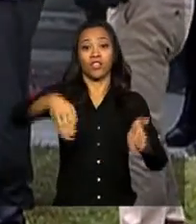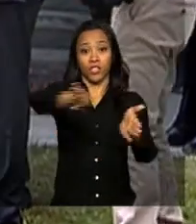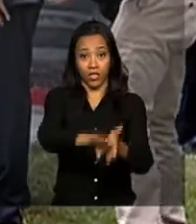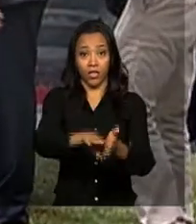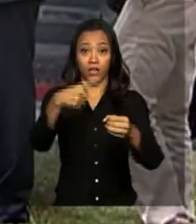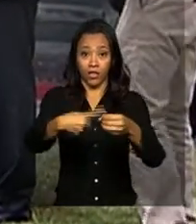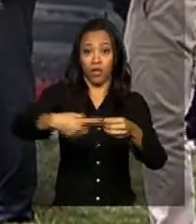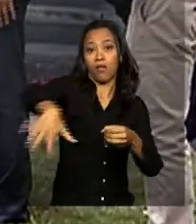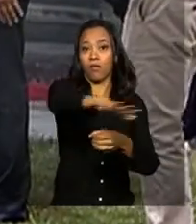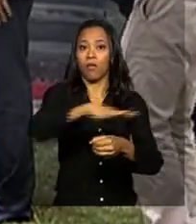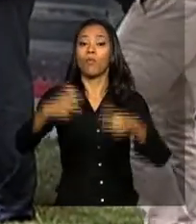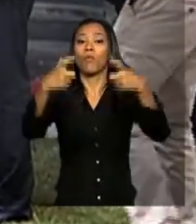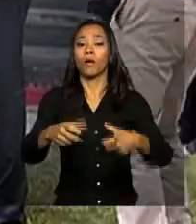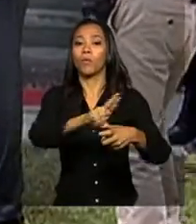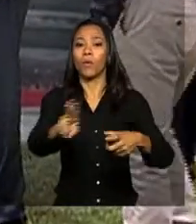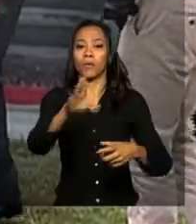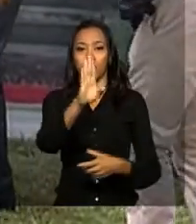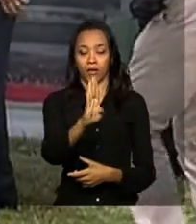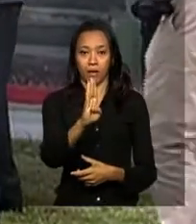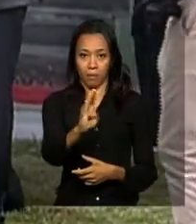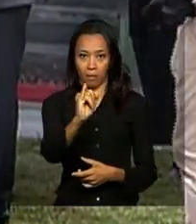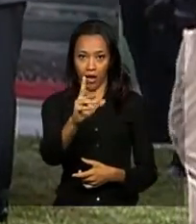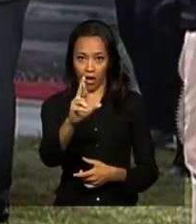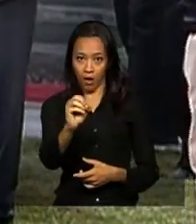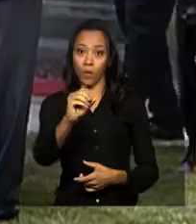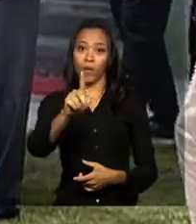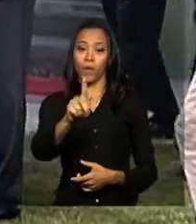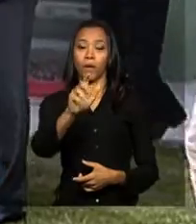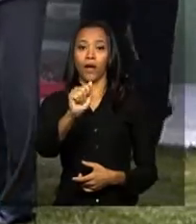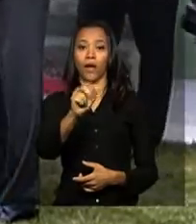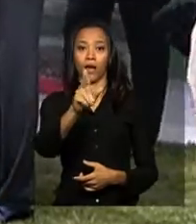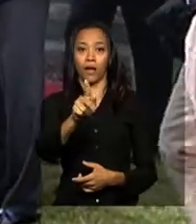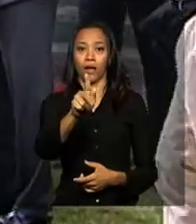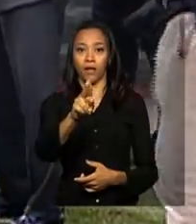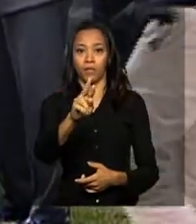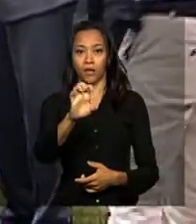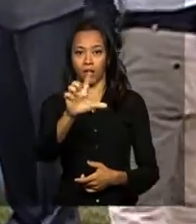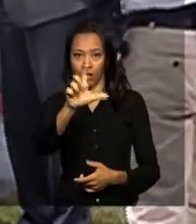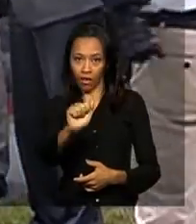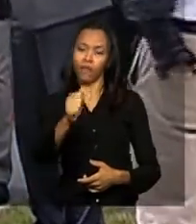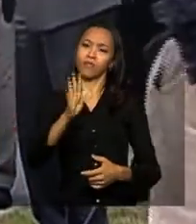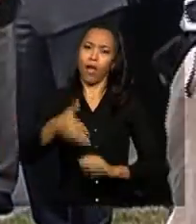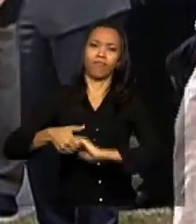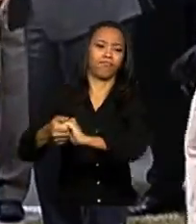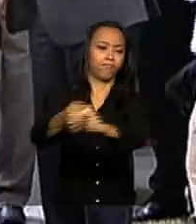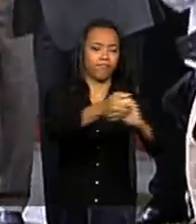gabriela em feira de santana ela cumprimenta ali alguns moradores